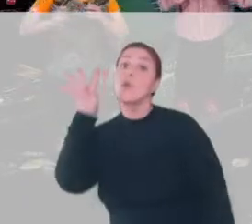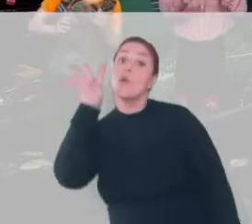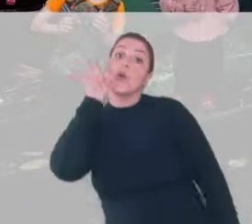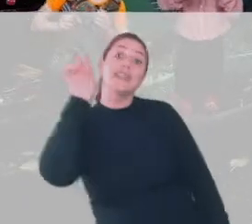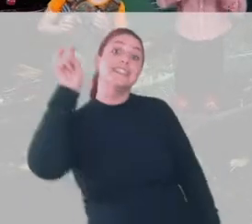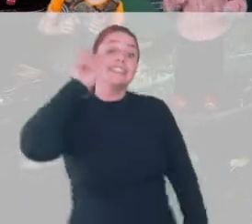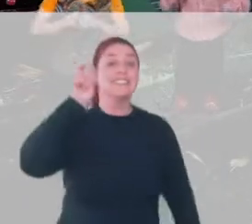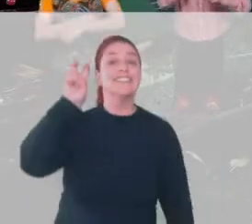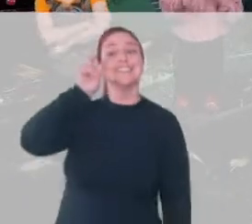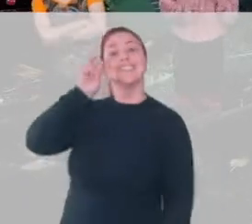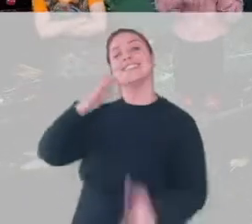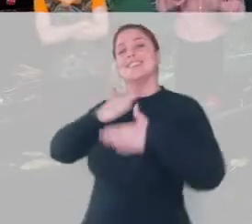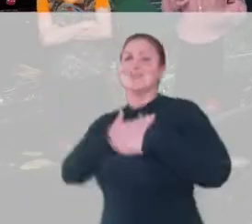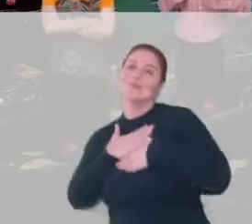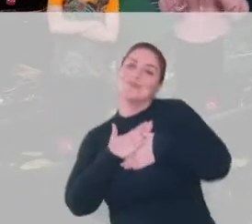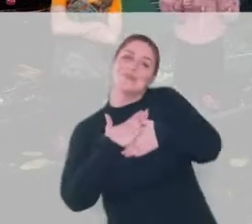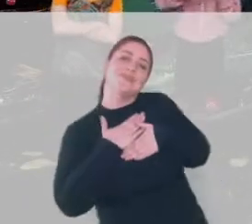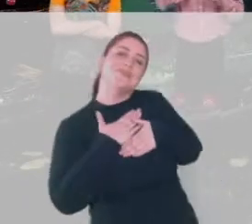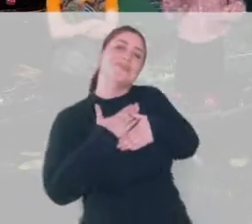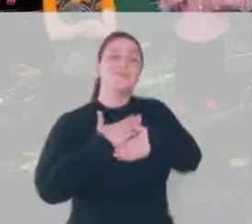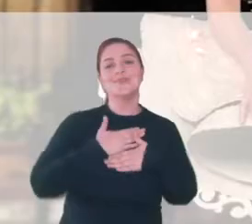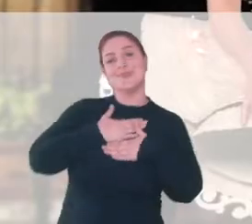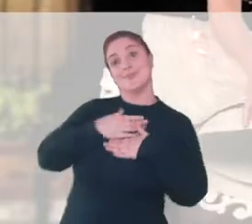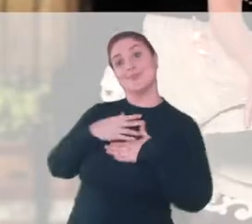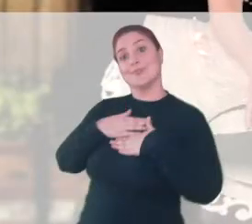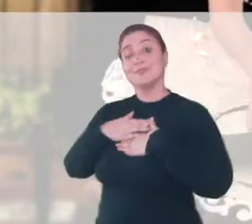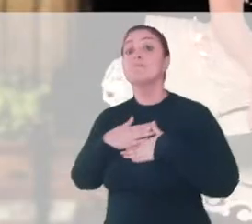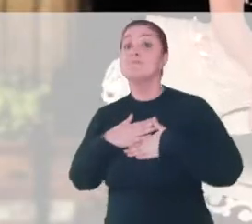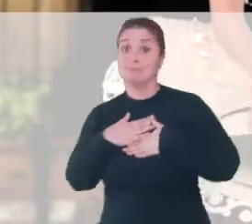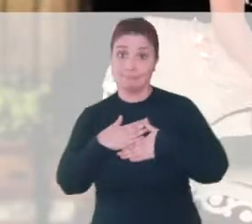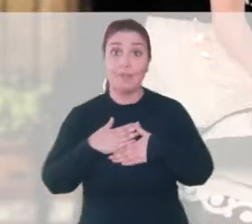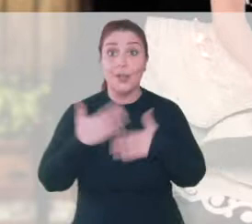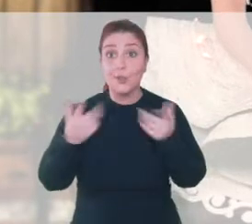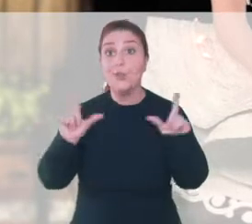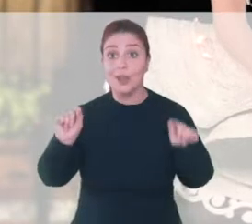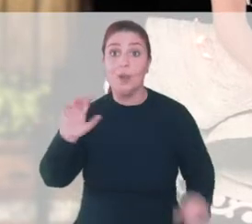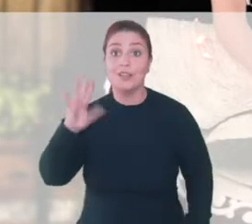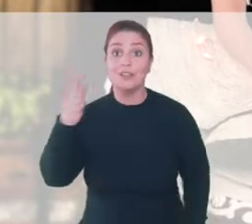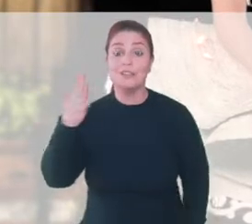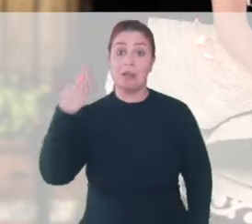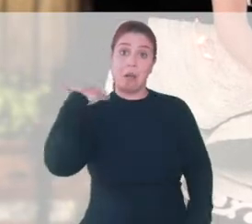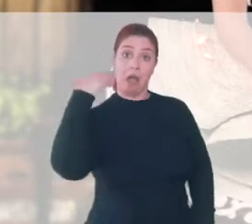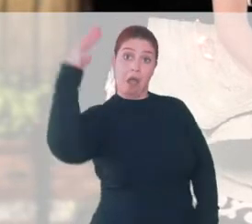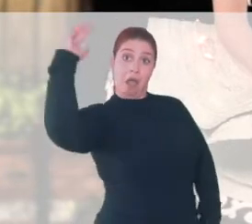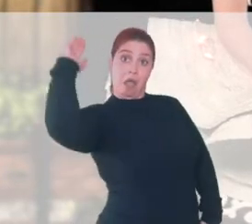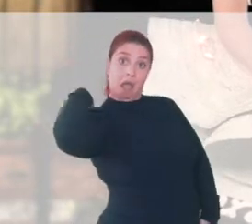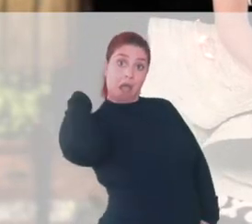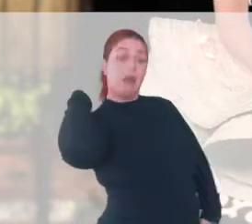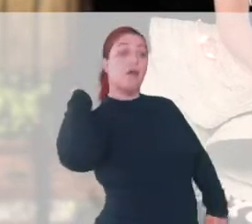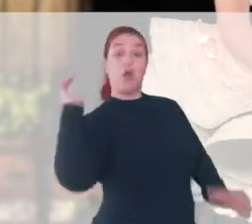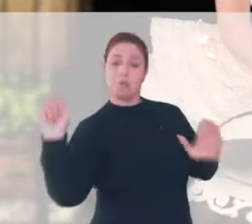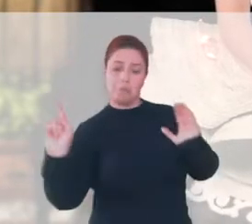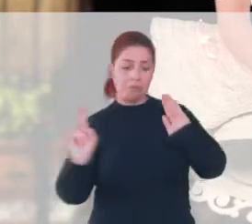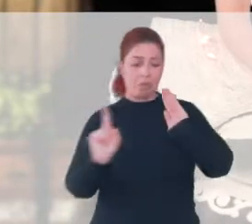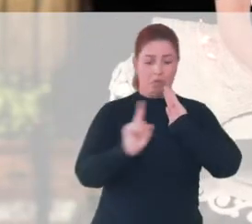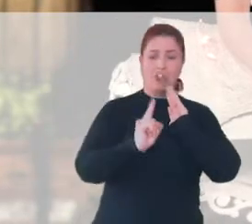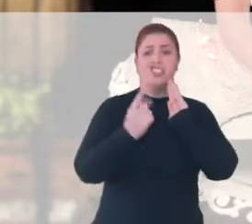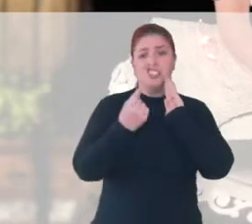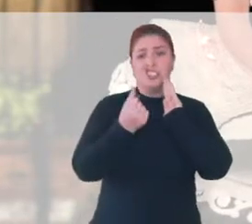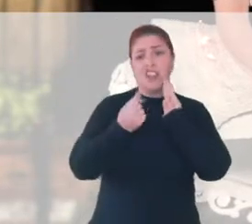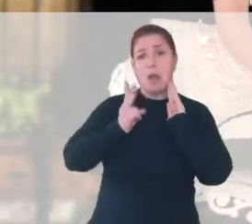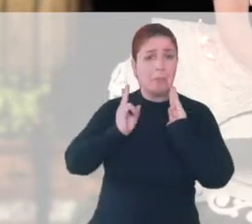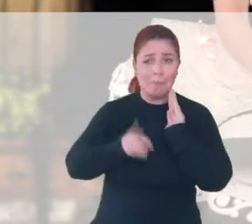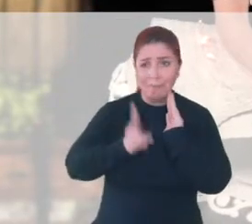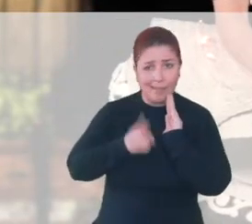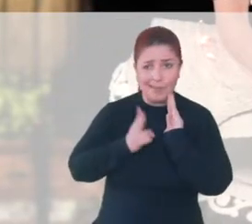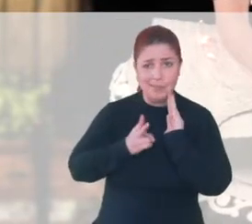quarta e quinta-feira meu bem. E foi assim que o corcunda rico voltou para casa com a mesma fortuna que tinha